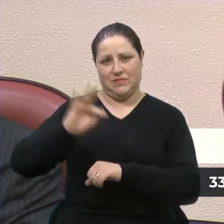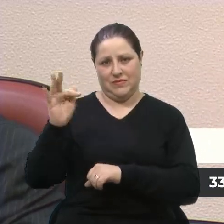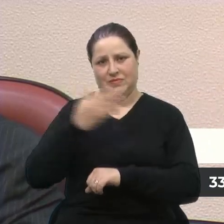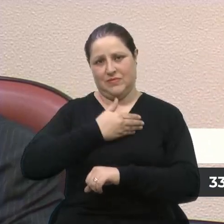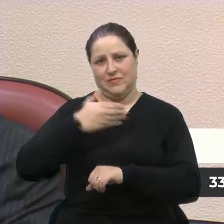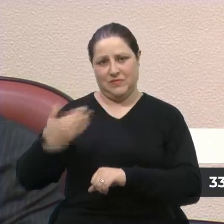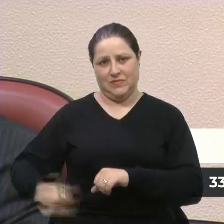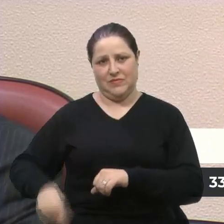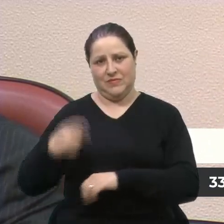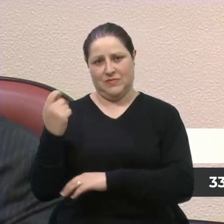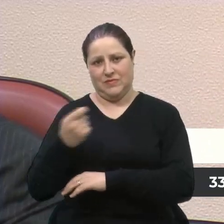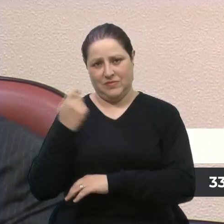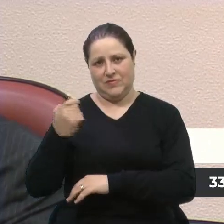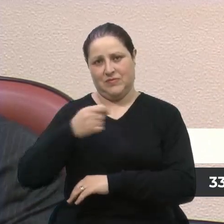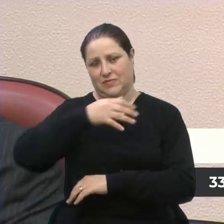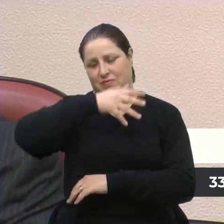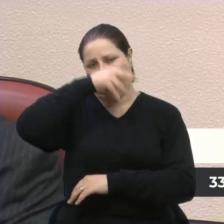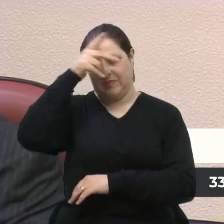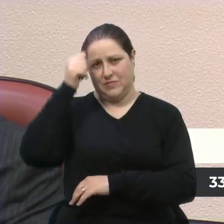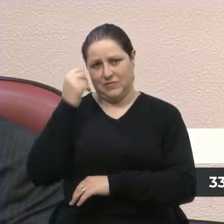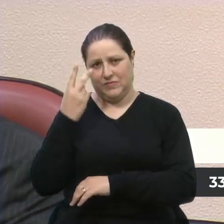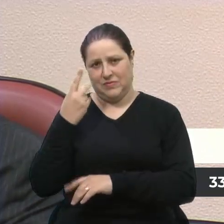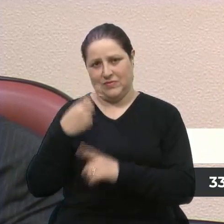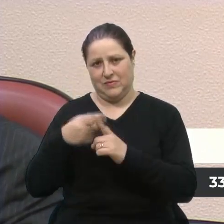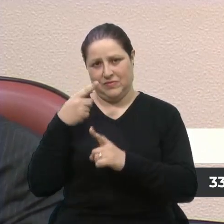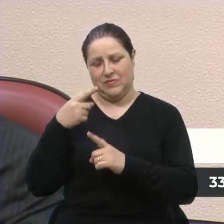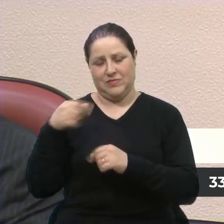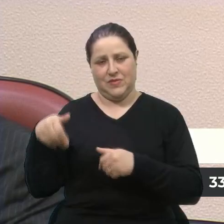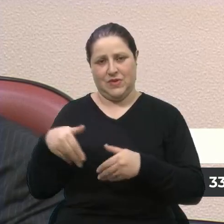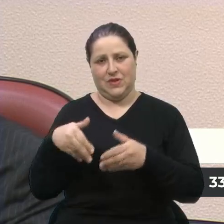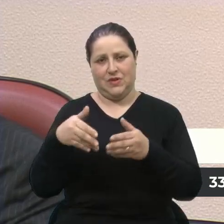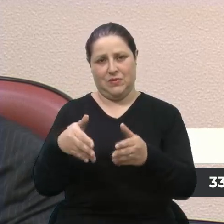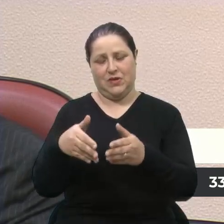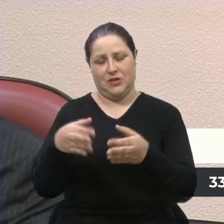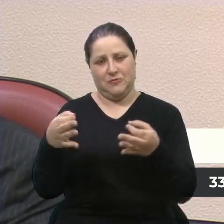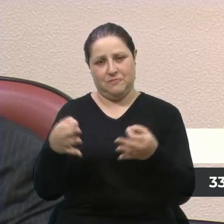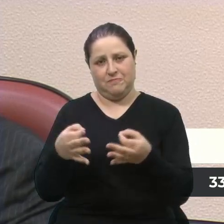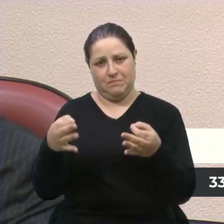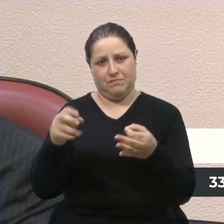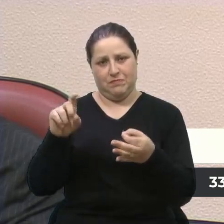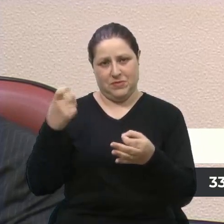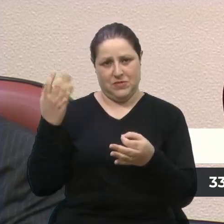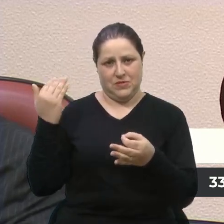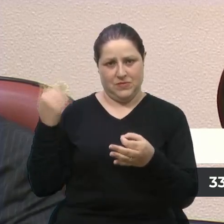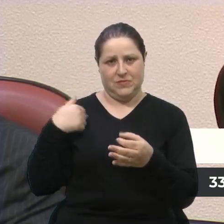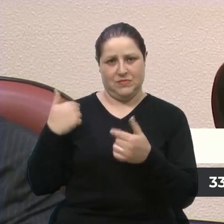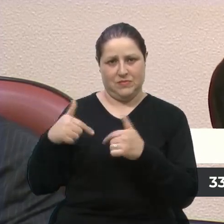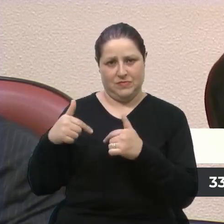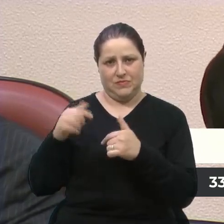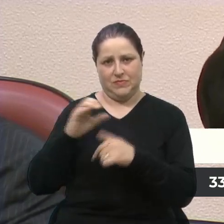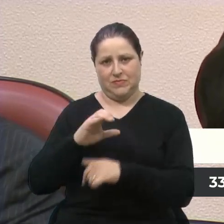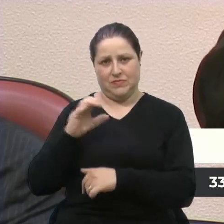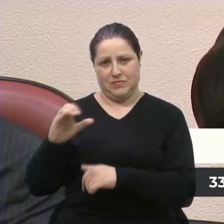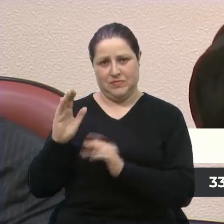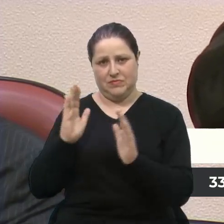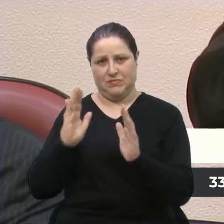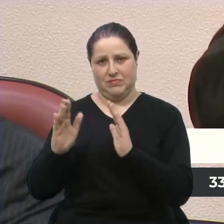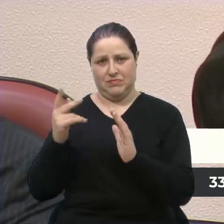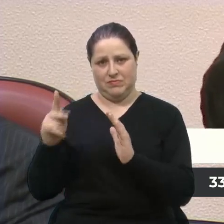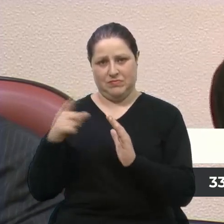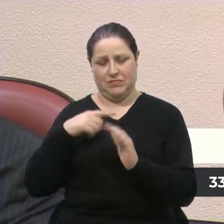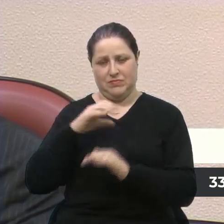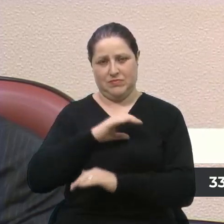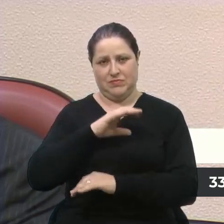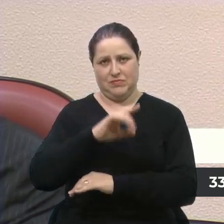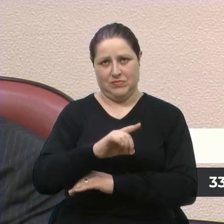Uma caminhada exemplar. E eu fui CC no período Sartori, fui coordenador odontológico